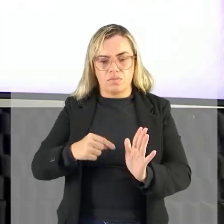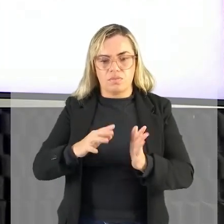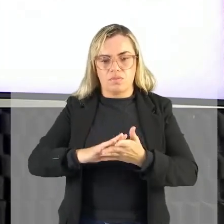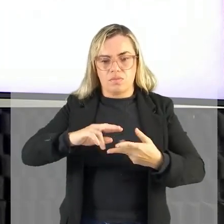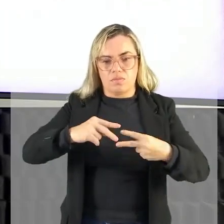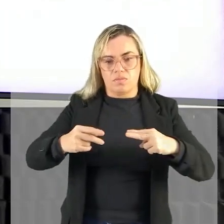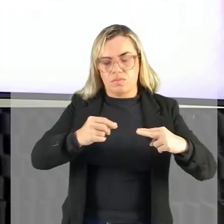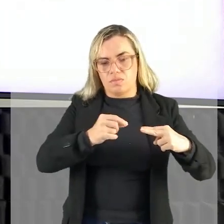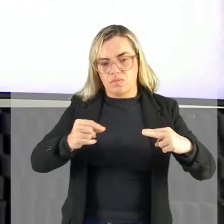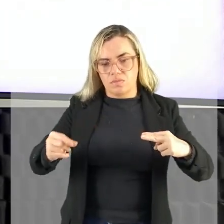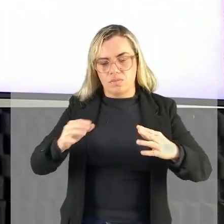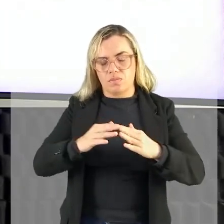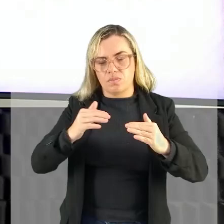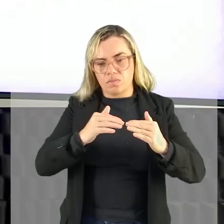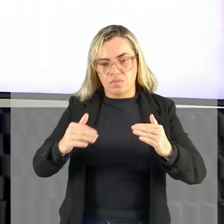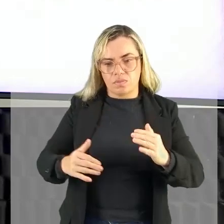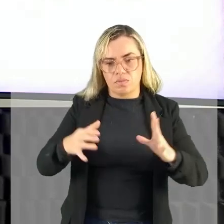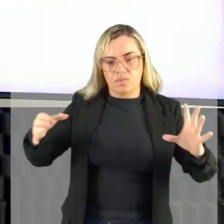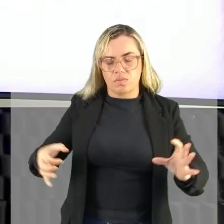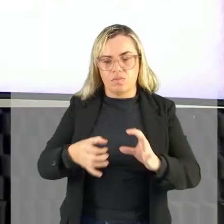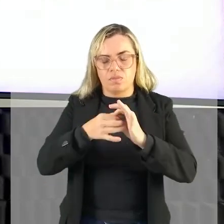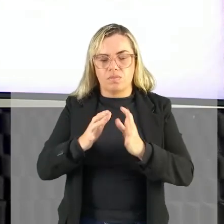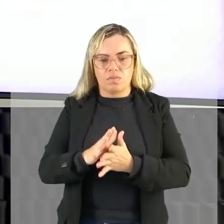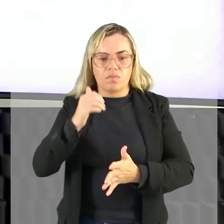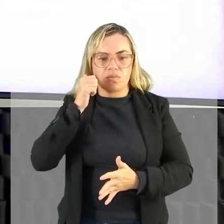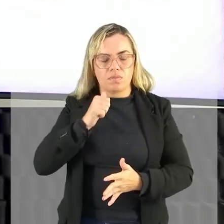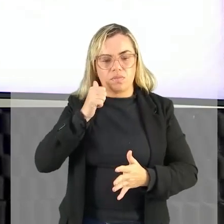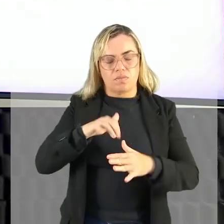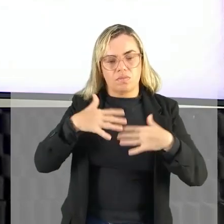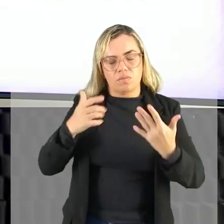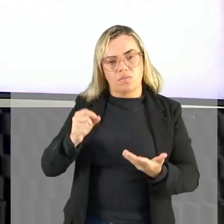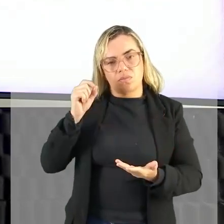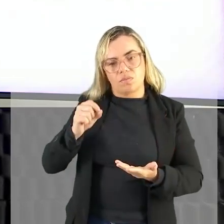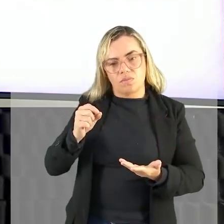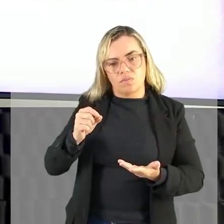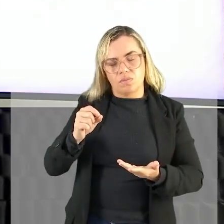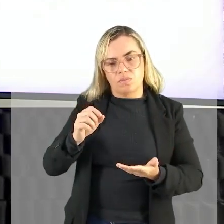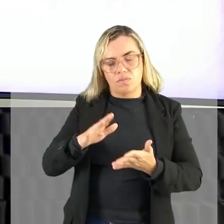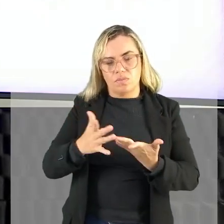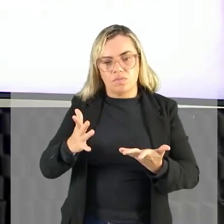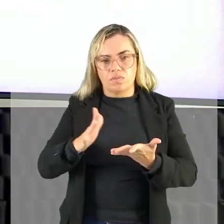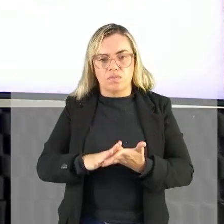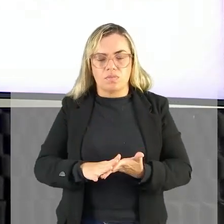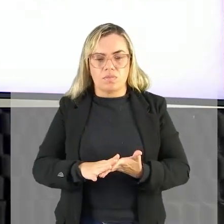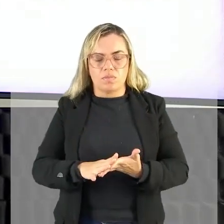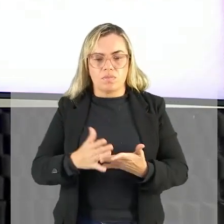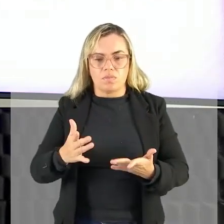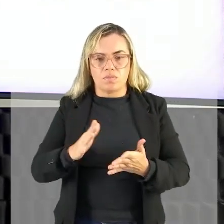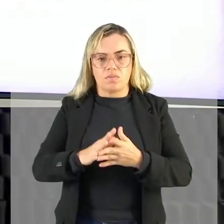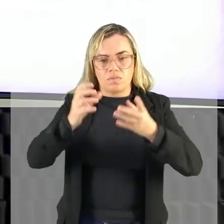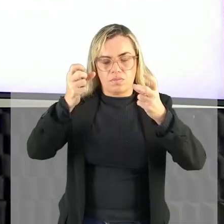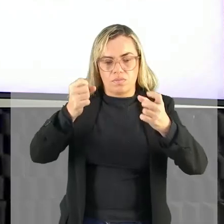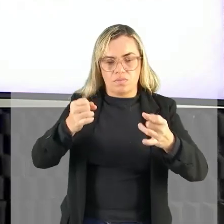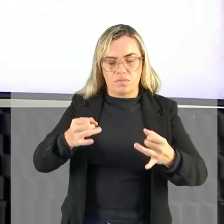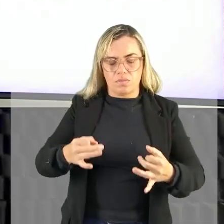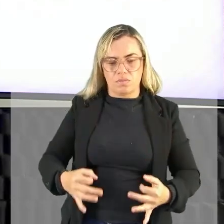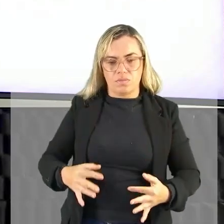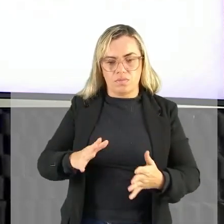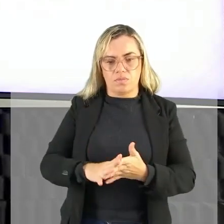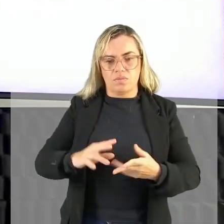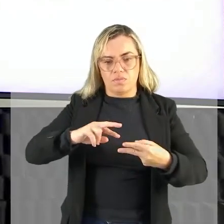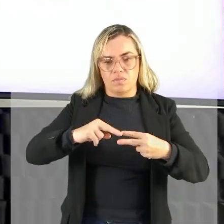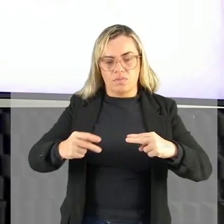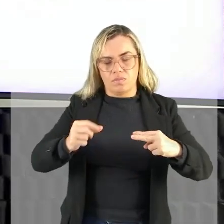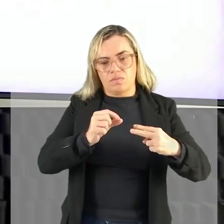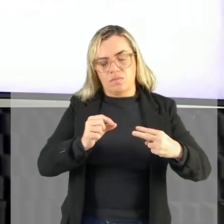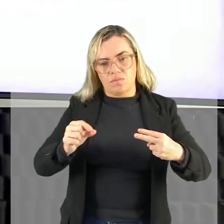seja, esses genes, né, quando a questão fala ligado ao sexo, não é à toa, está dizendo que esse